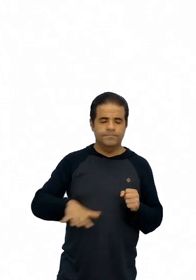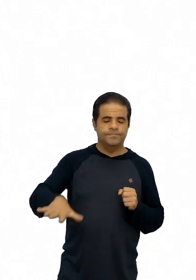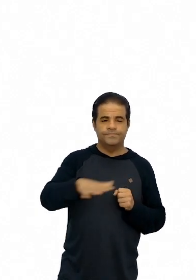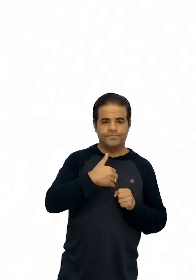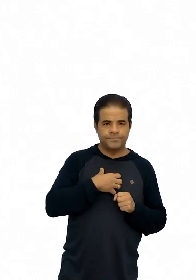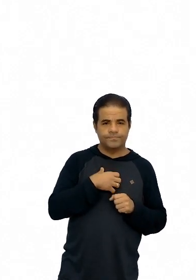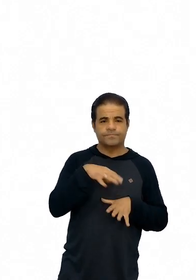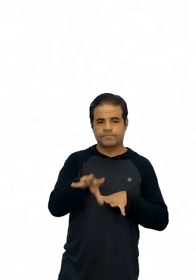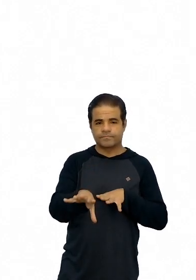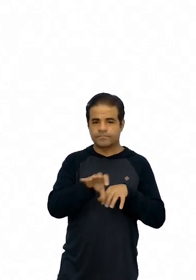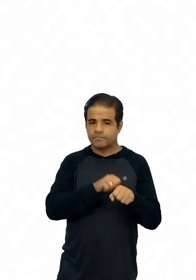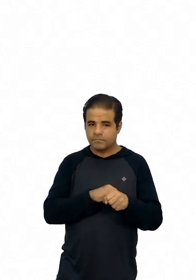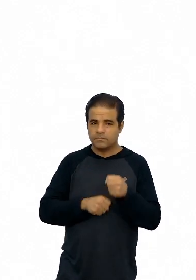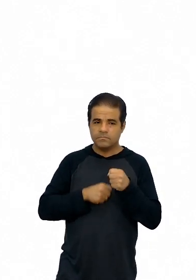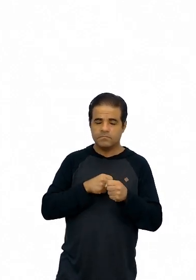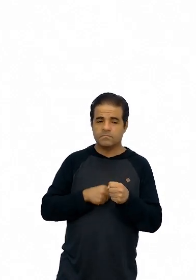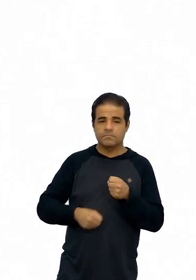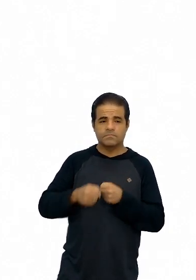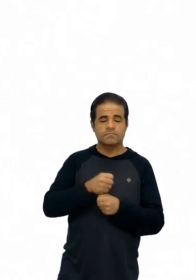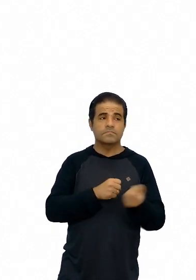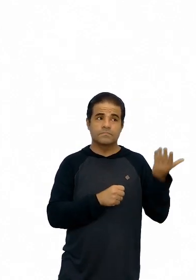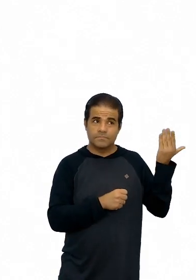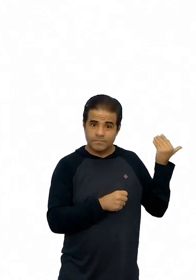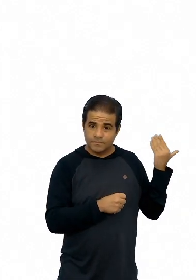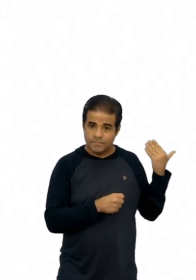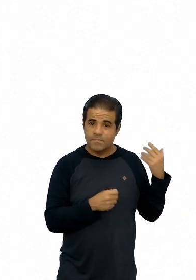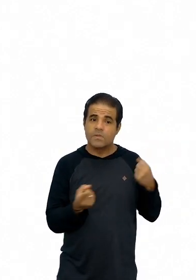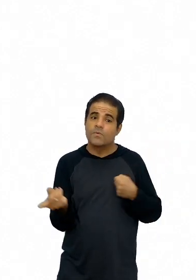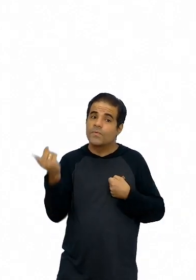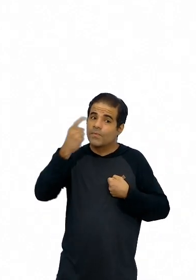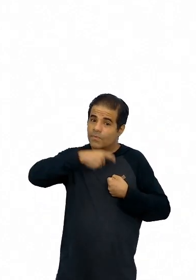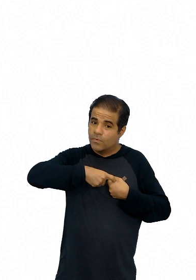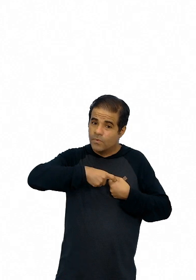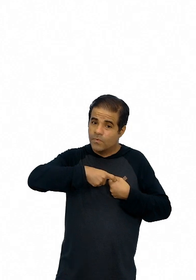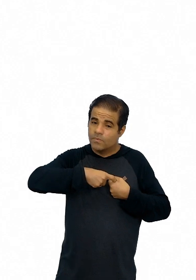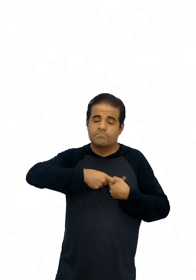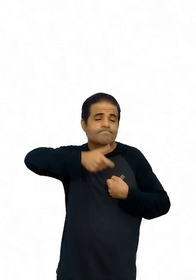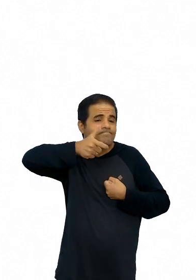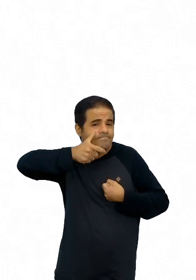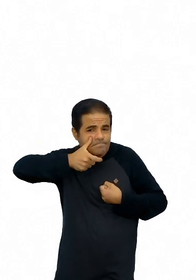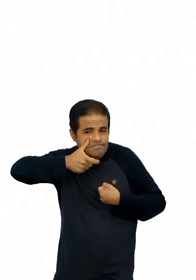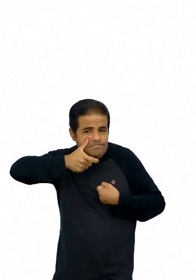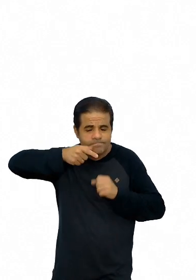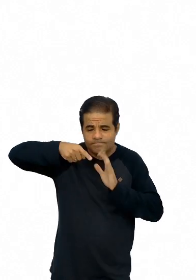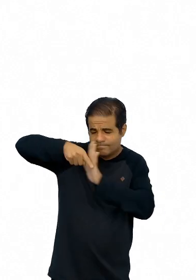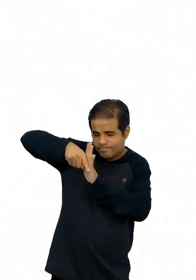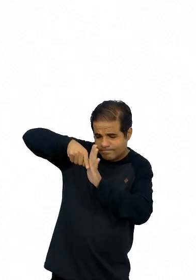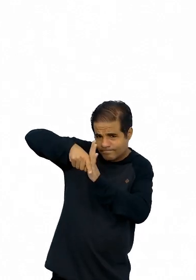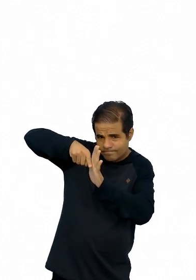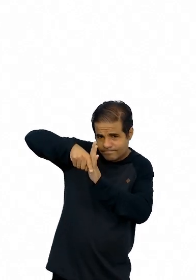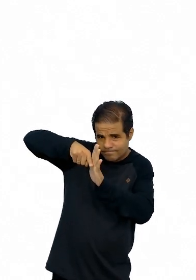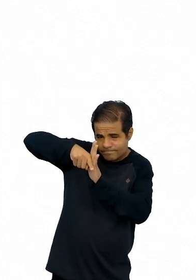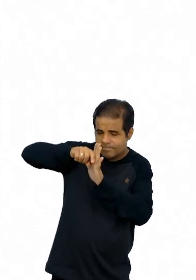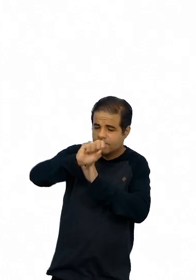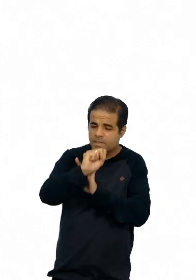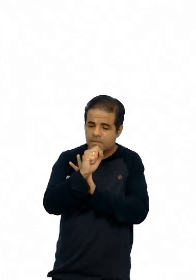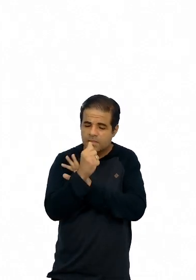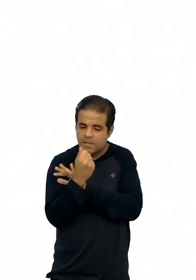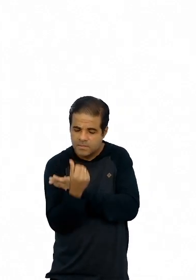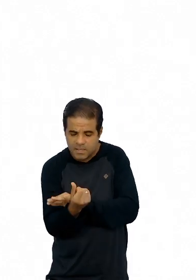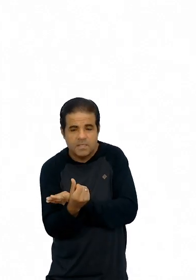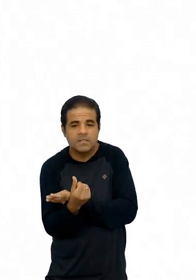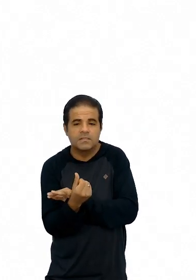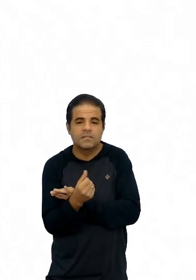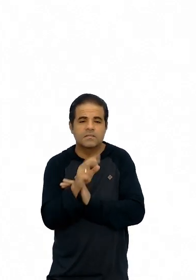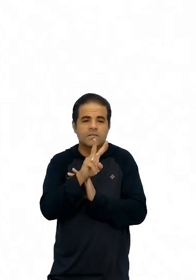da formação, né, de ano, a gente está retomando, e a gente fez essa análise da SA6, né, do volume 1,